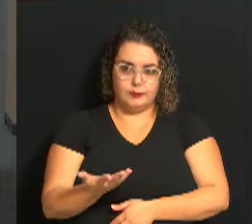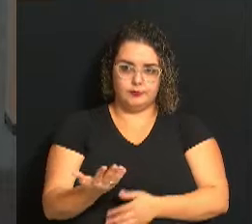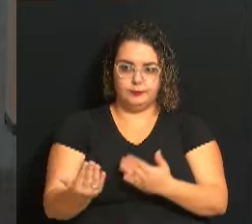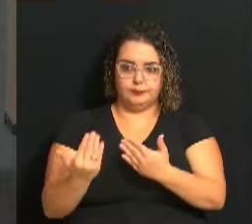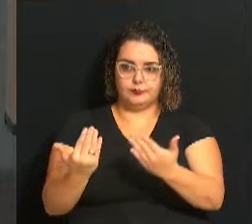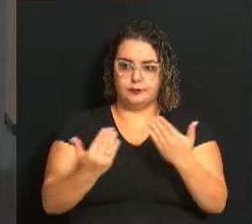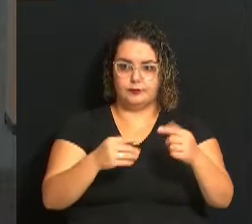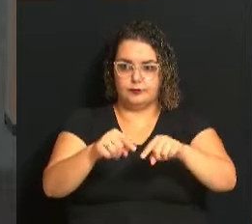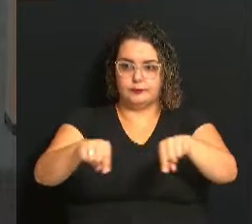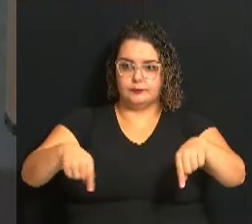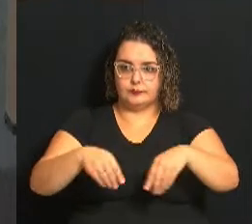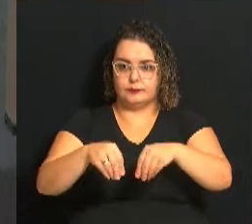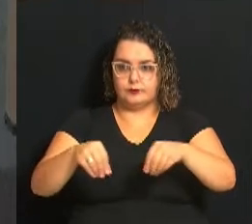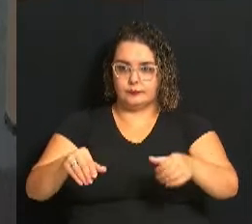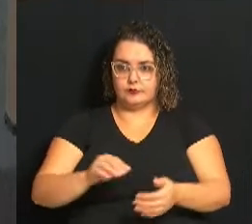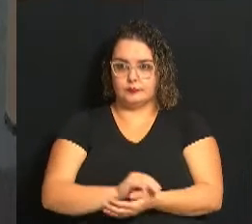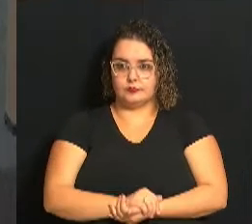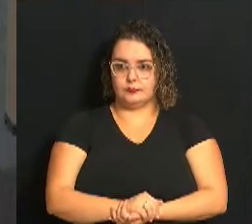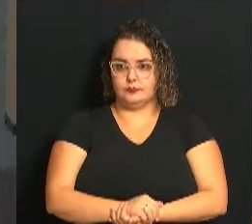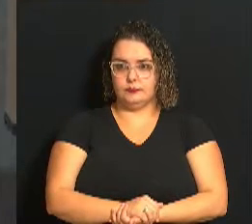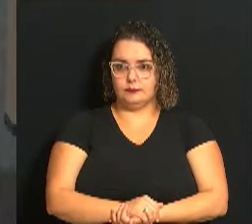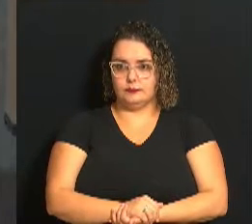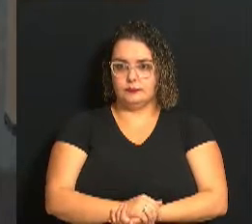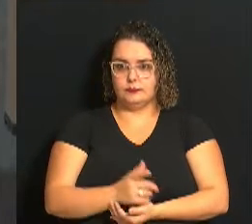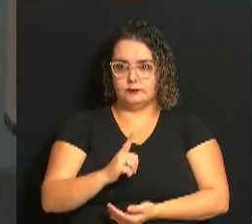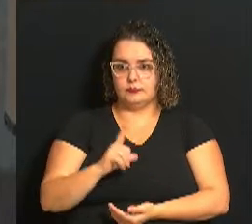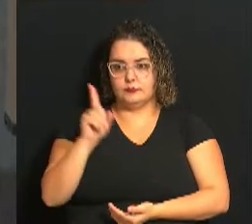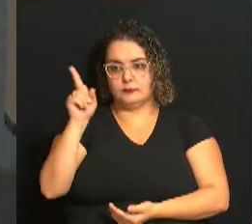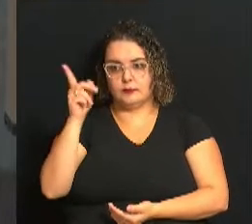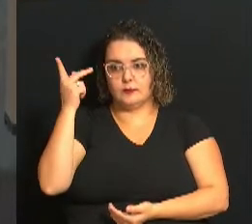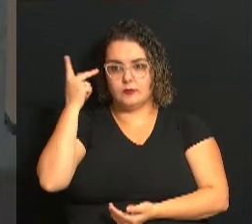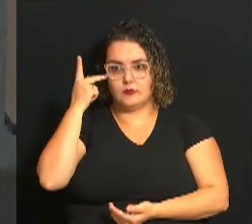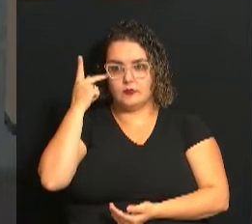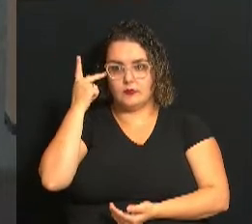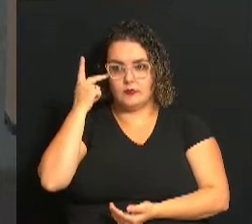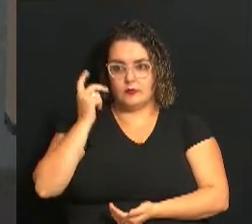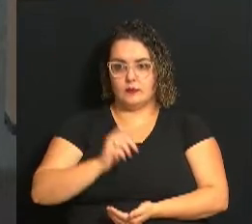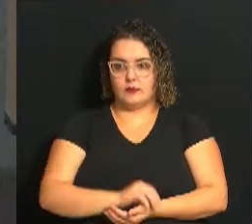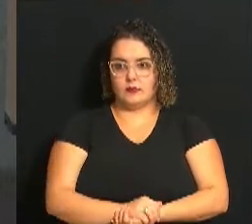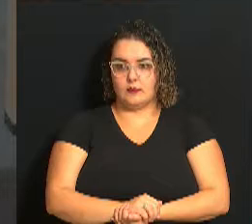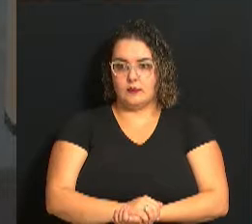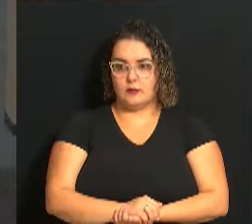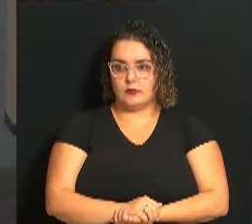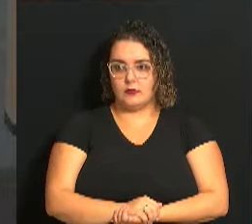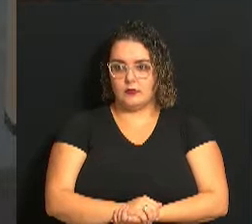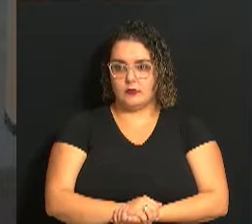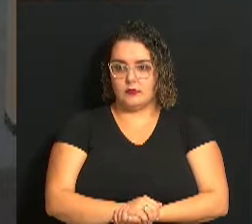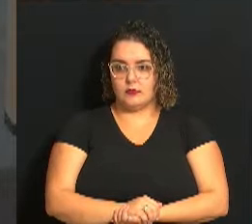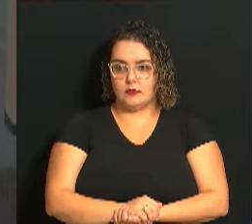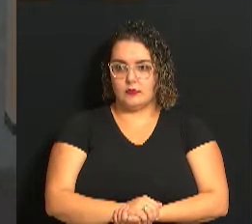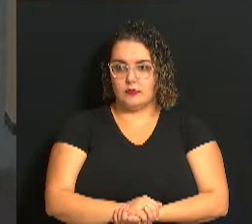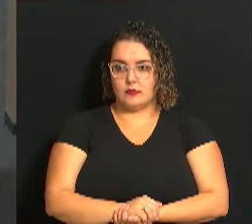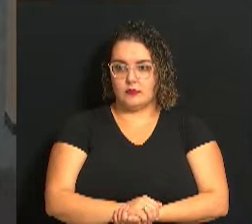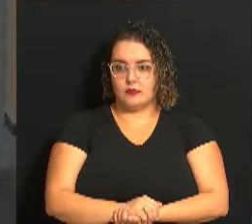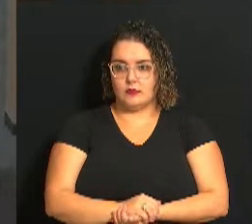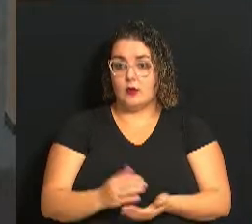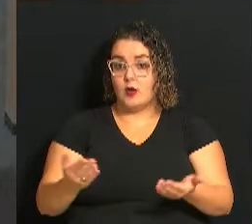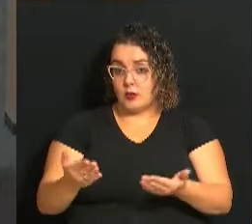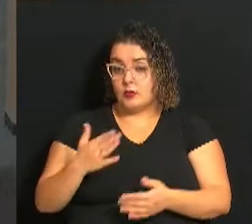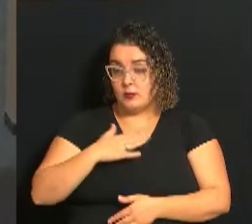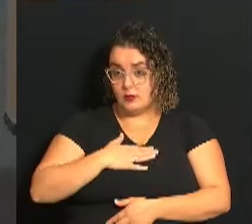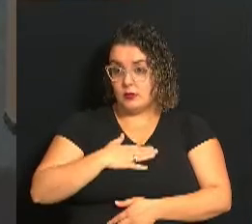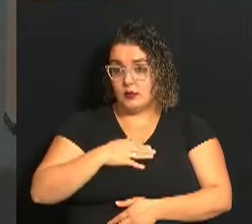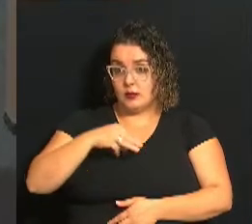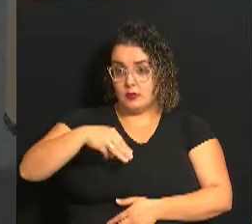terrenos que a gente tem lá em São Paulo, né? Hoje, para mim, é o metro quadrado mais caro das